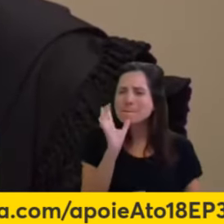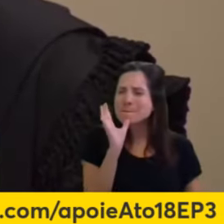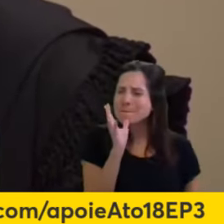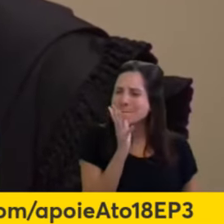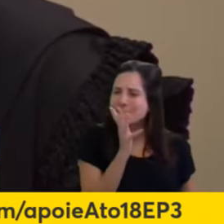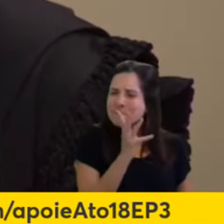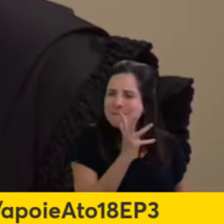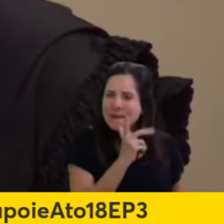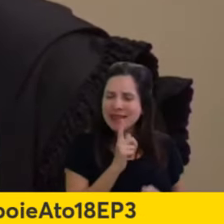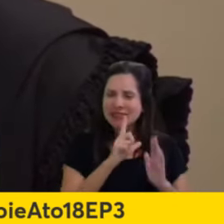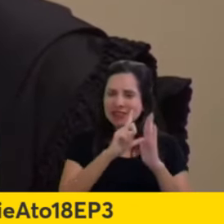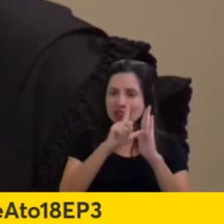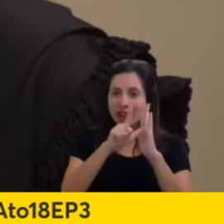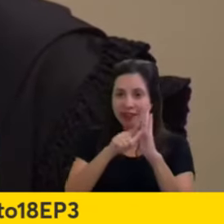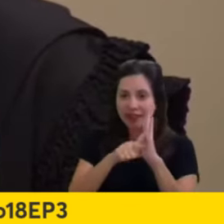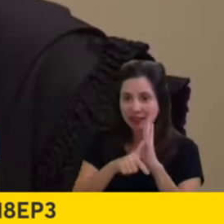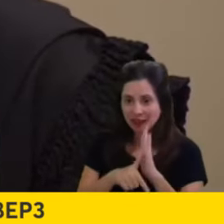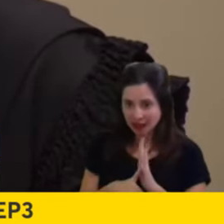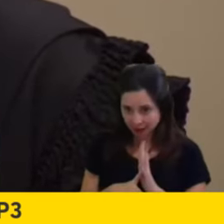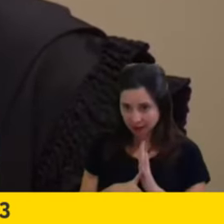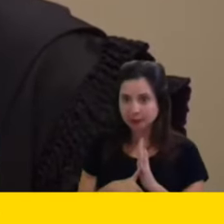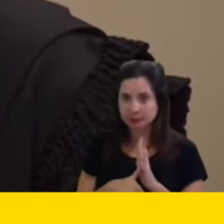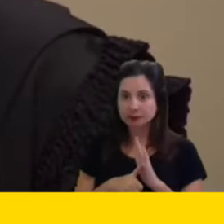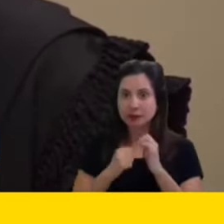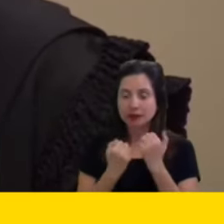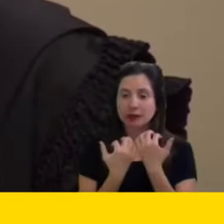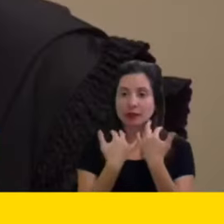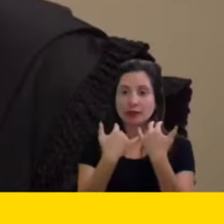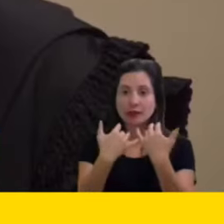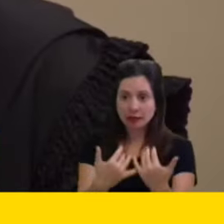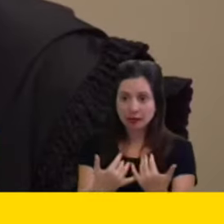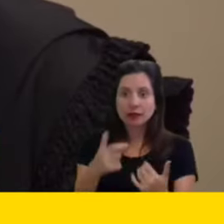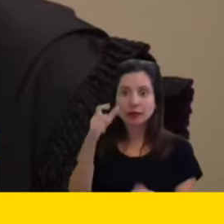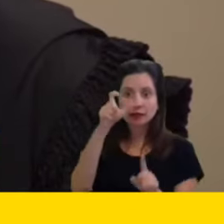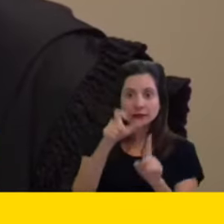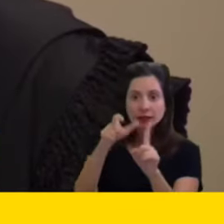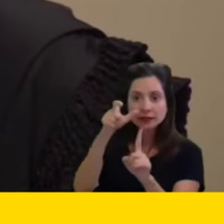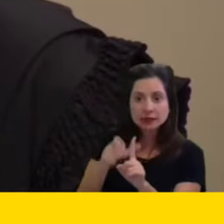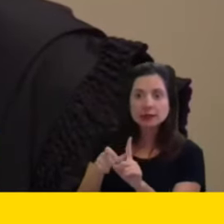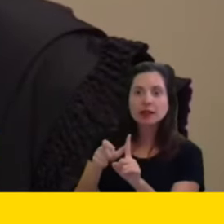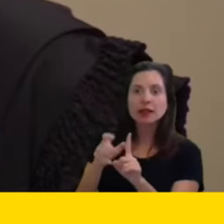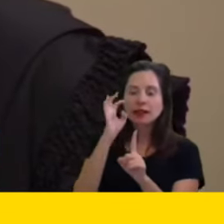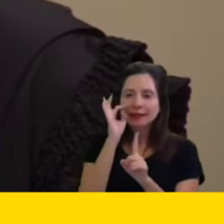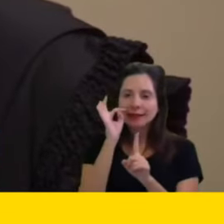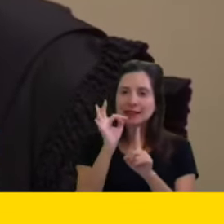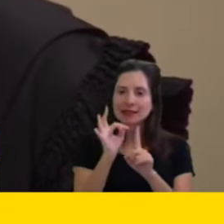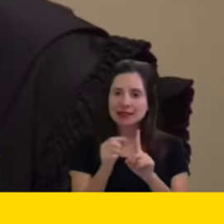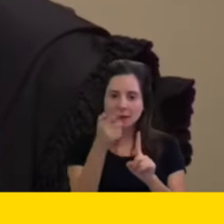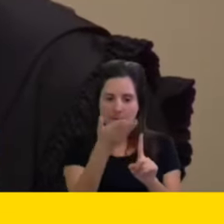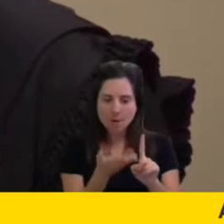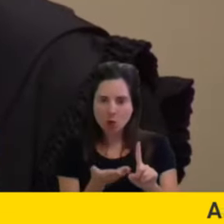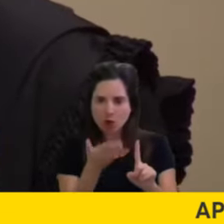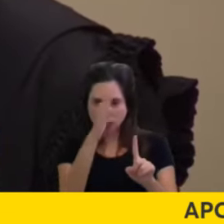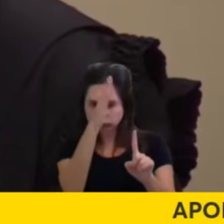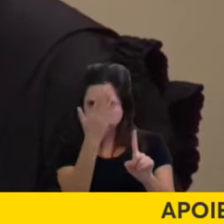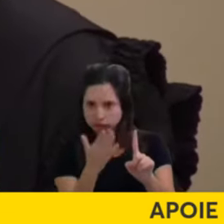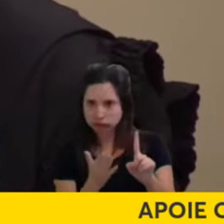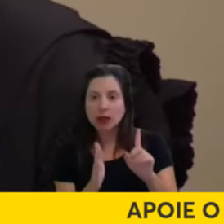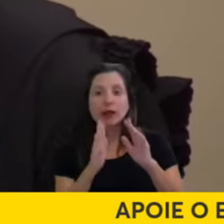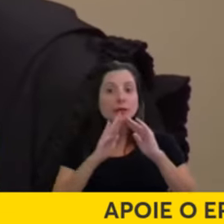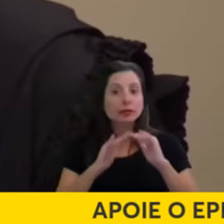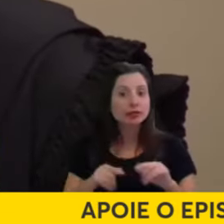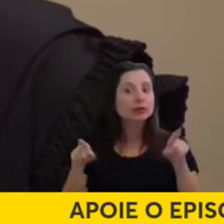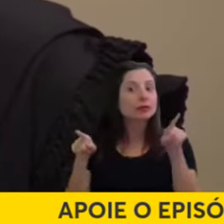prós proferida decisão que designou as audiências da oitiva das testemunhas o que impactaria na condução das oitivas das testemunhas pediram ainda o